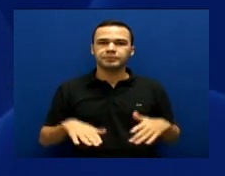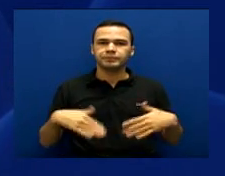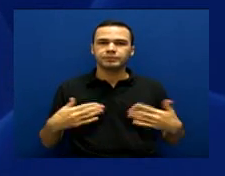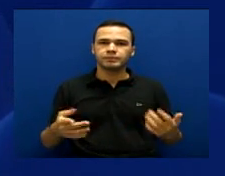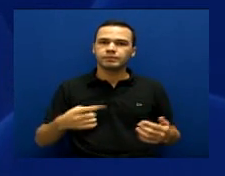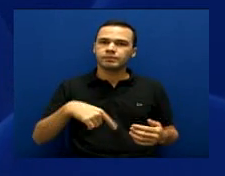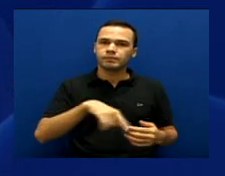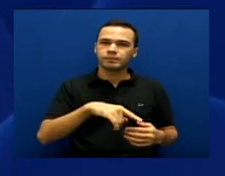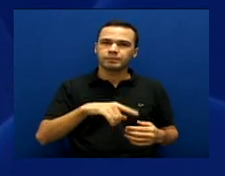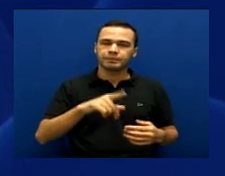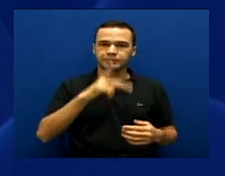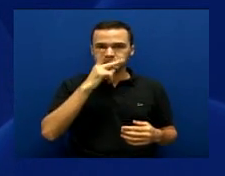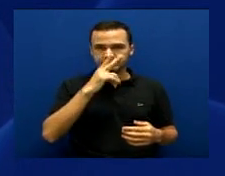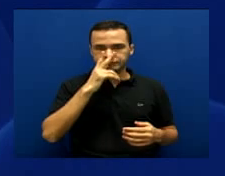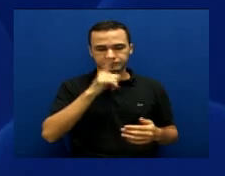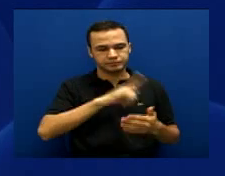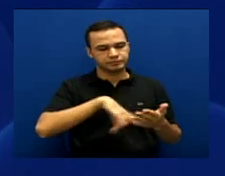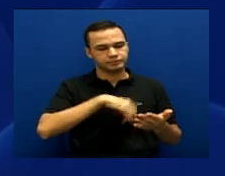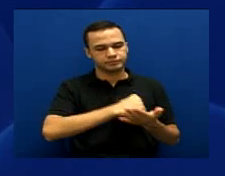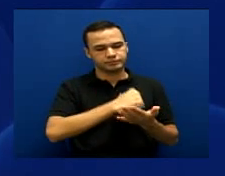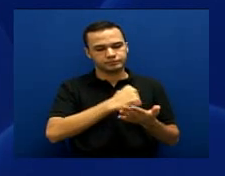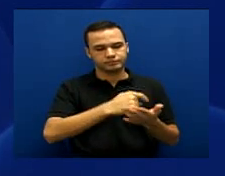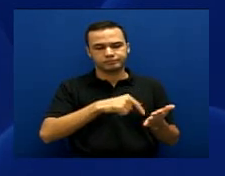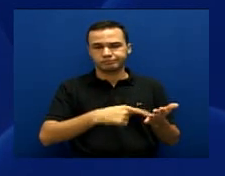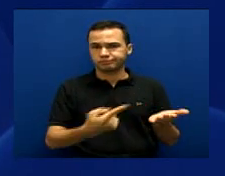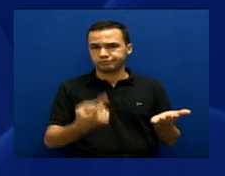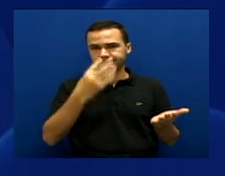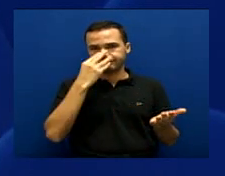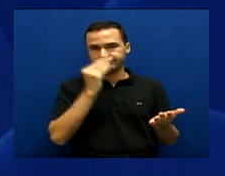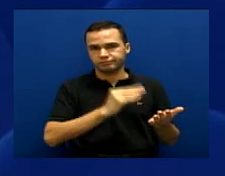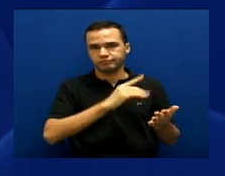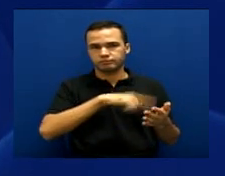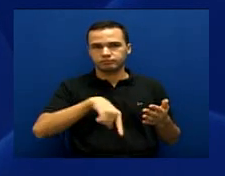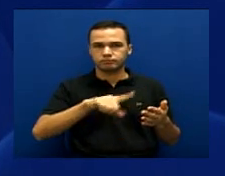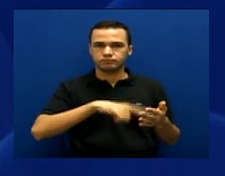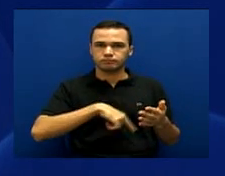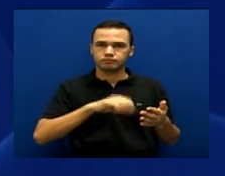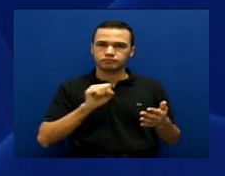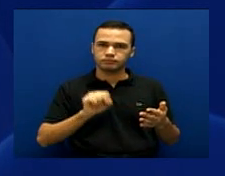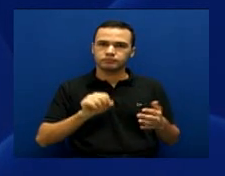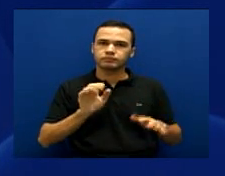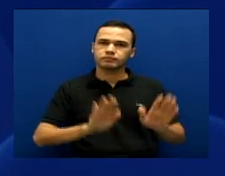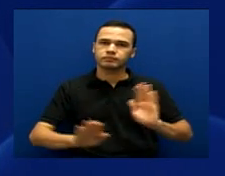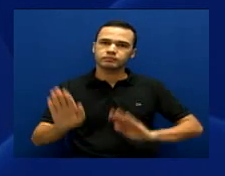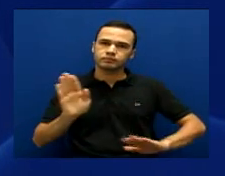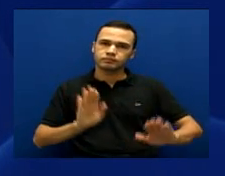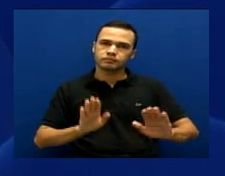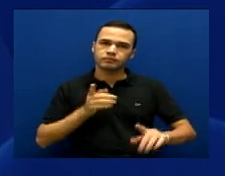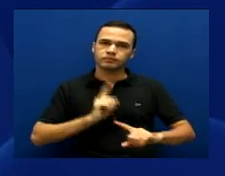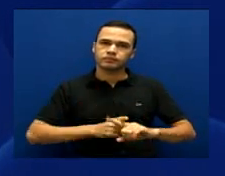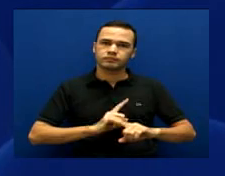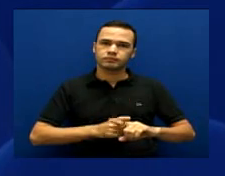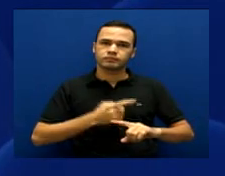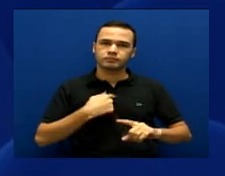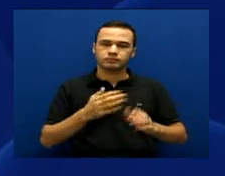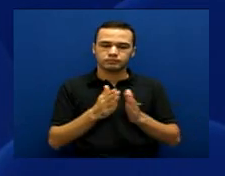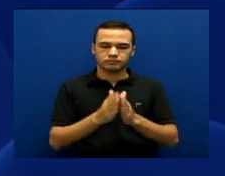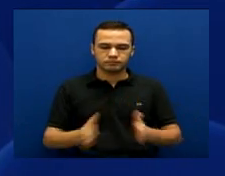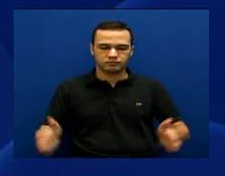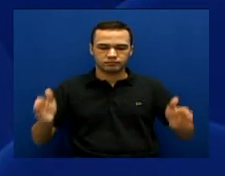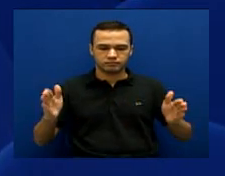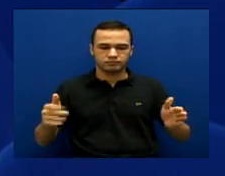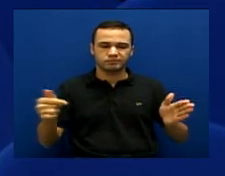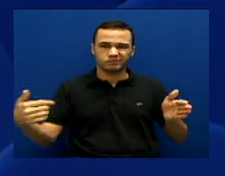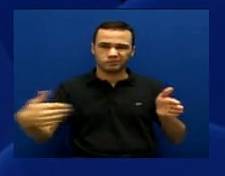nós estamos quase que com um documento que vale lixo está cuidado senhores porque o limite de tempo está